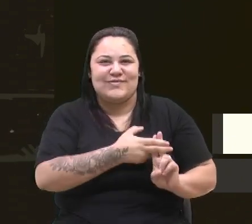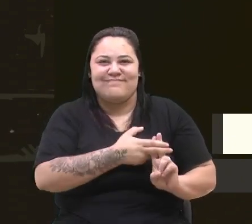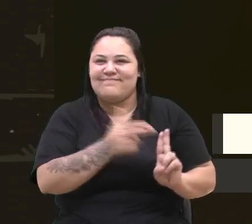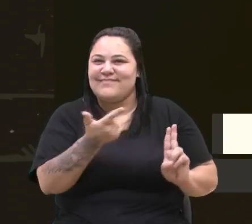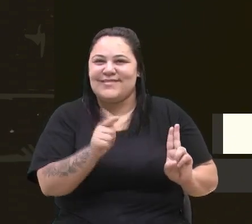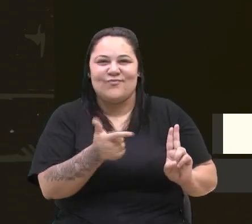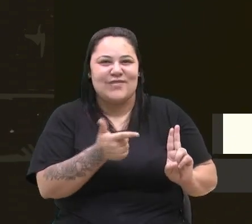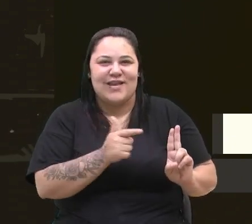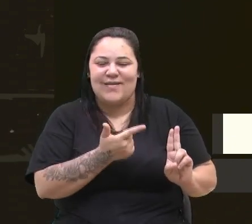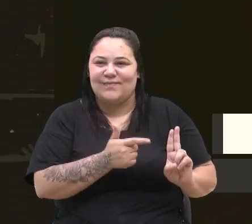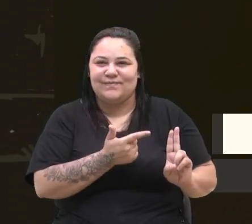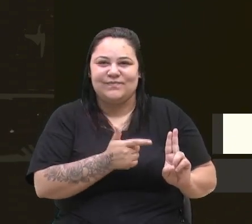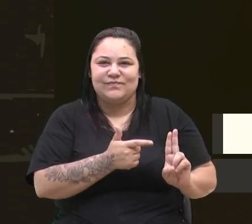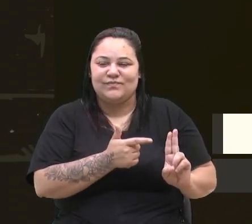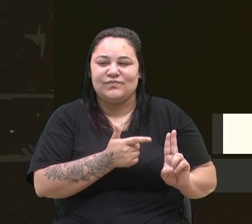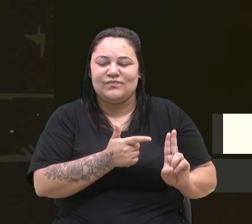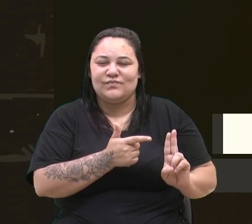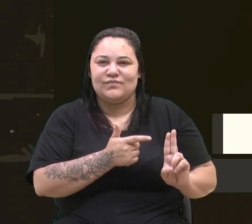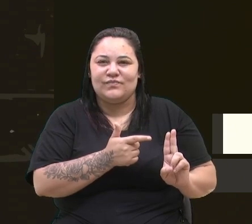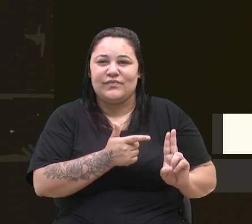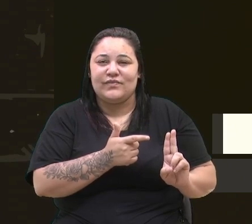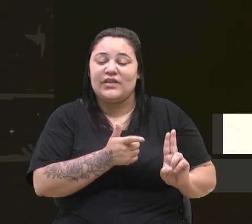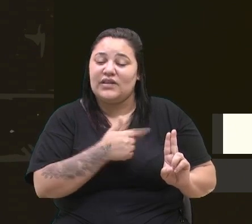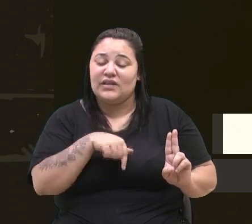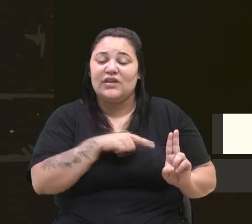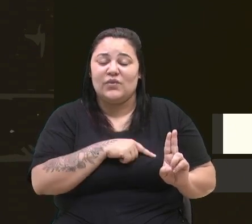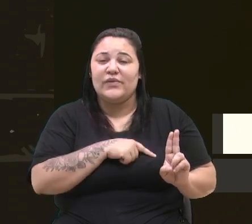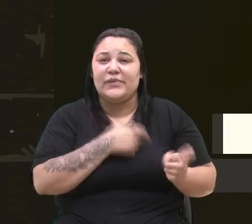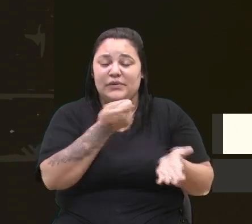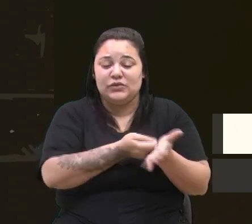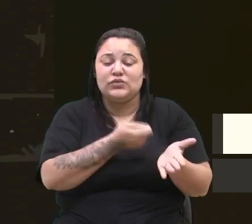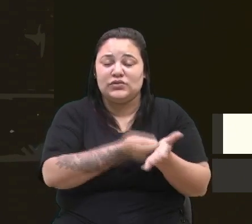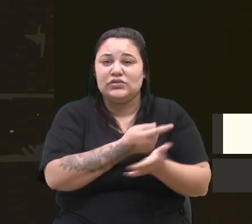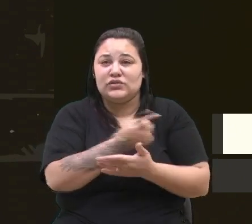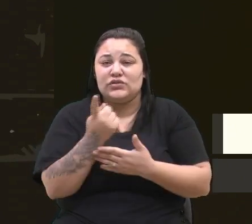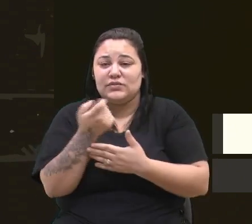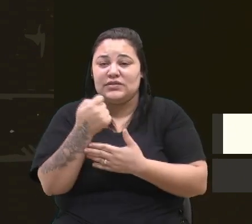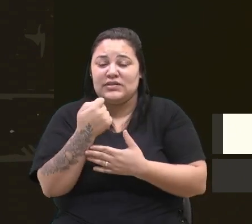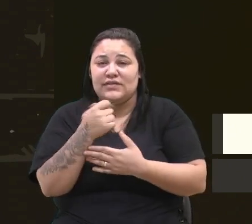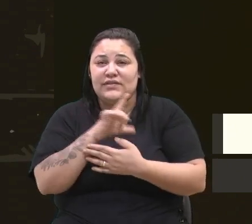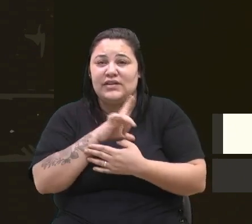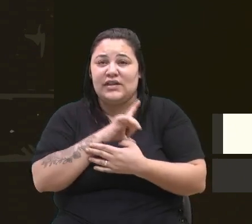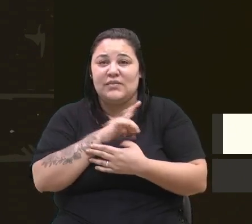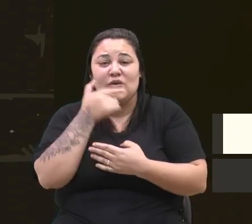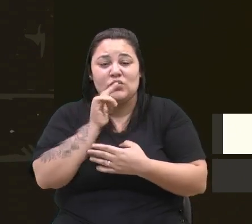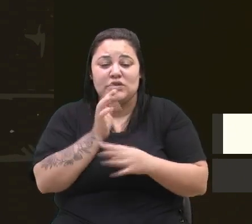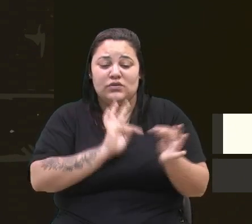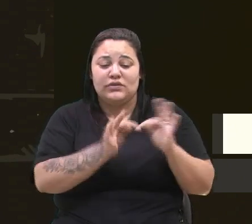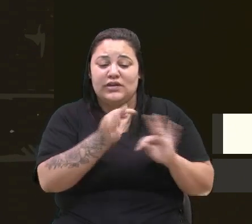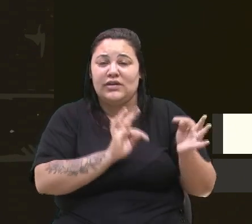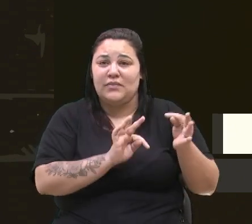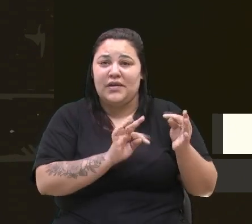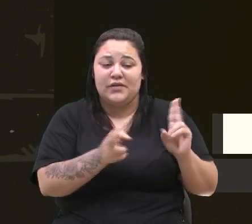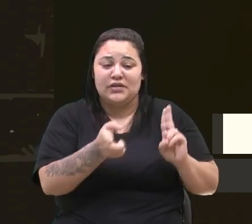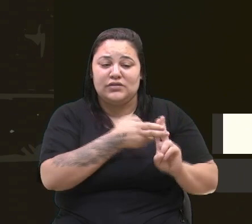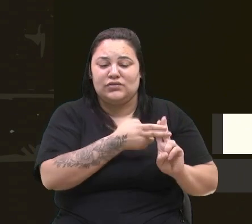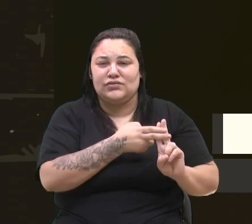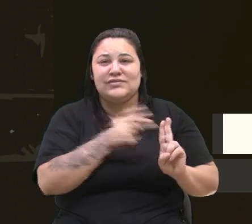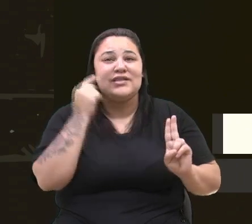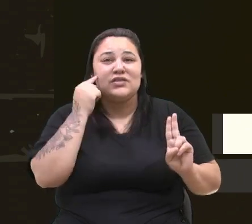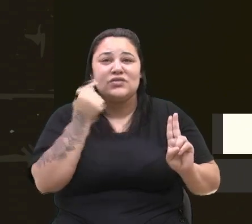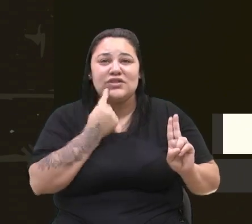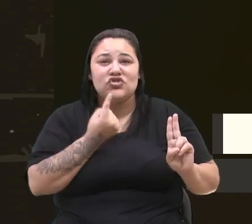para conseguir esse tratamento através do SUS para unilateral, a surdez